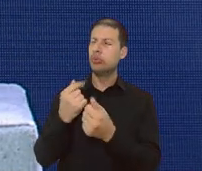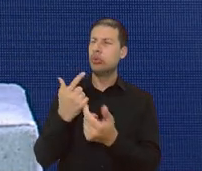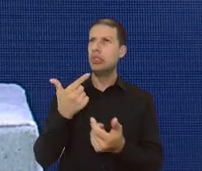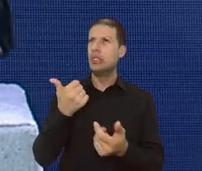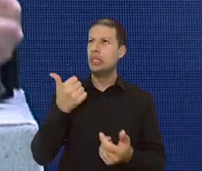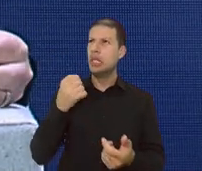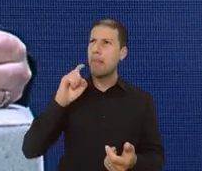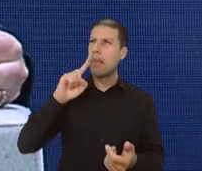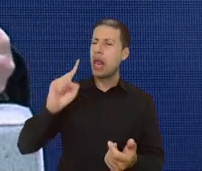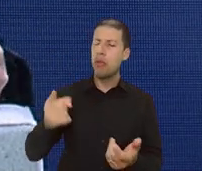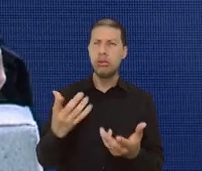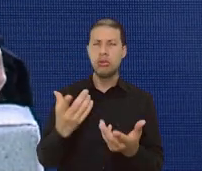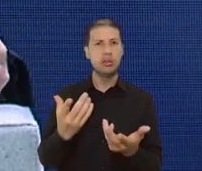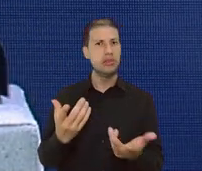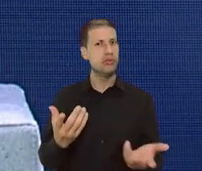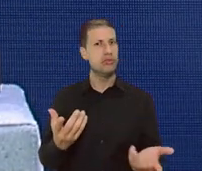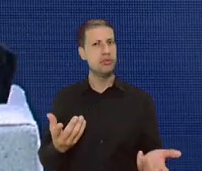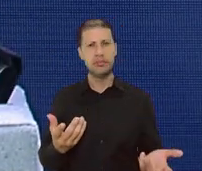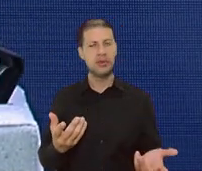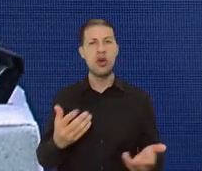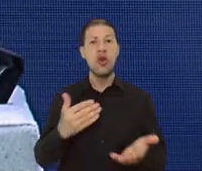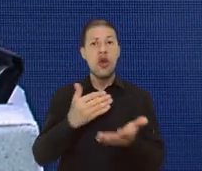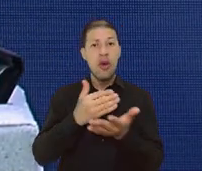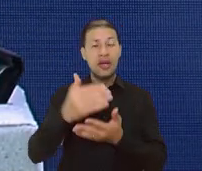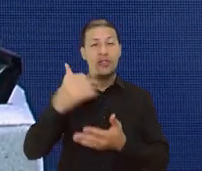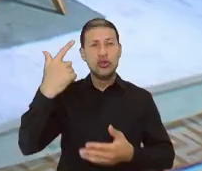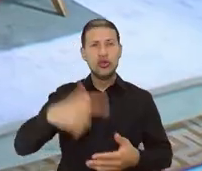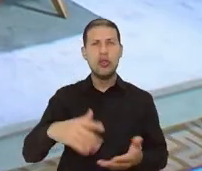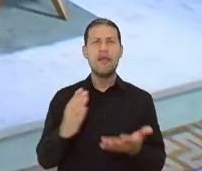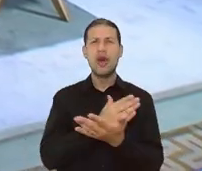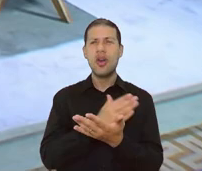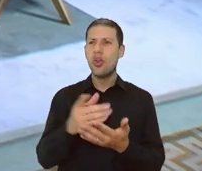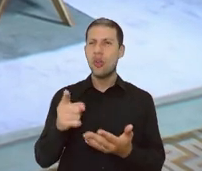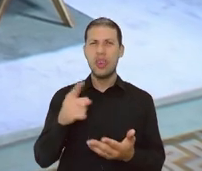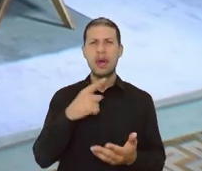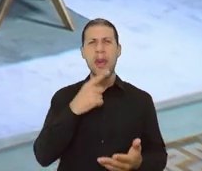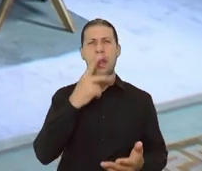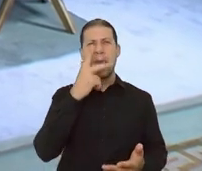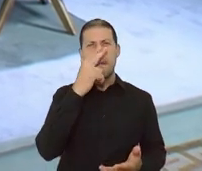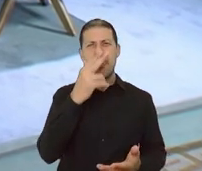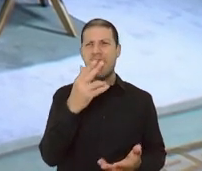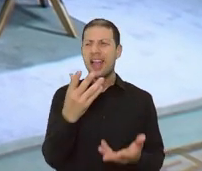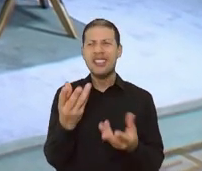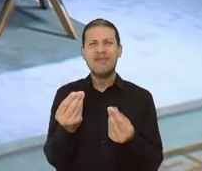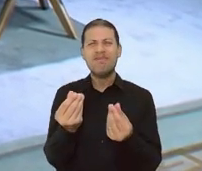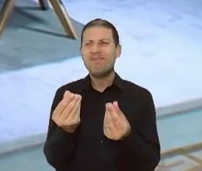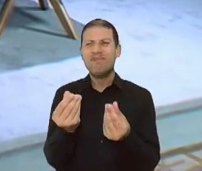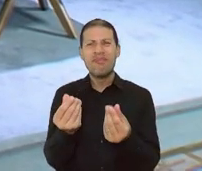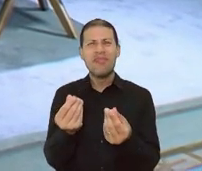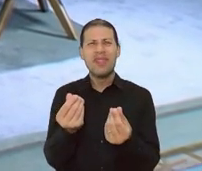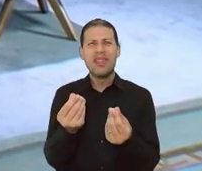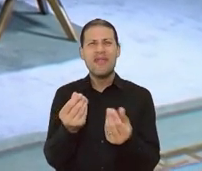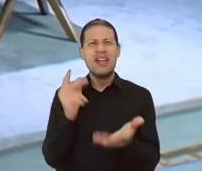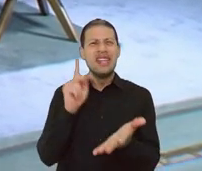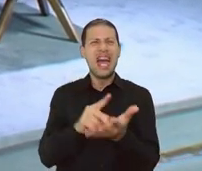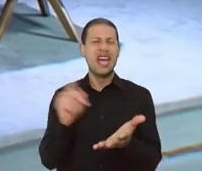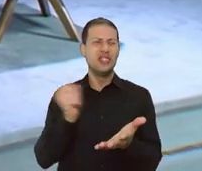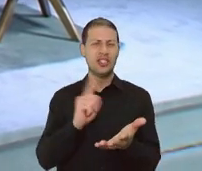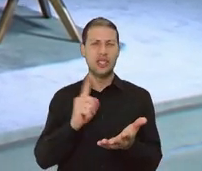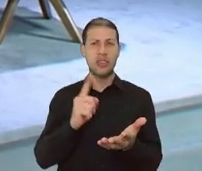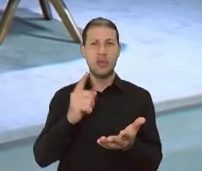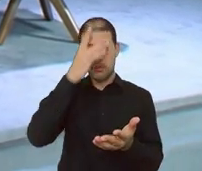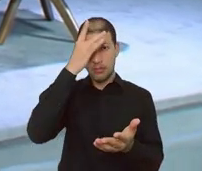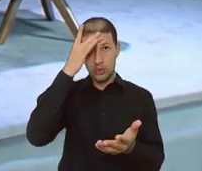uma de novo elementos artificiais atraem muitos stakeholders